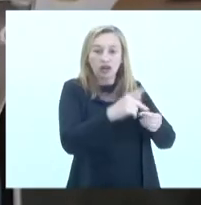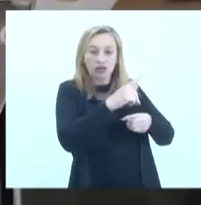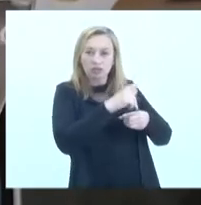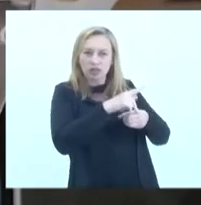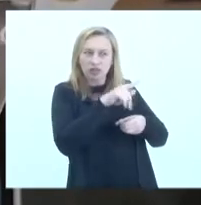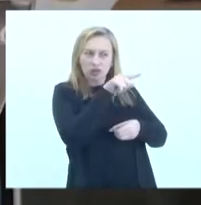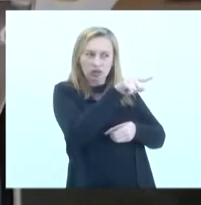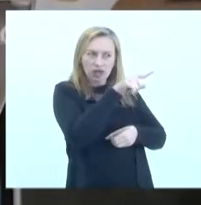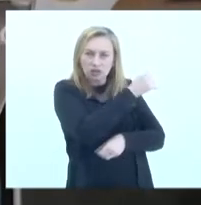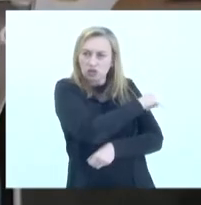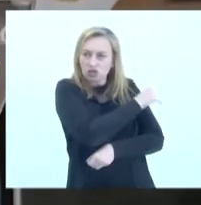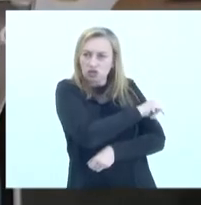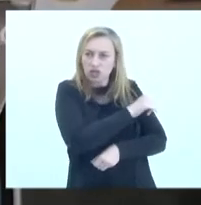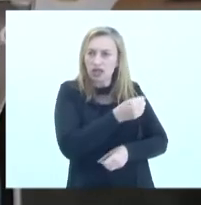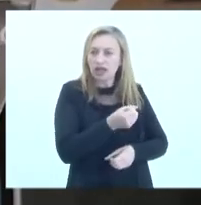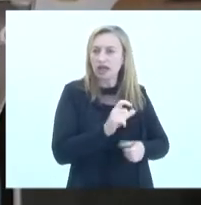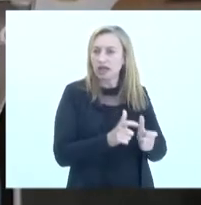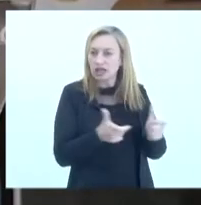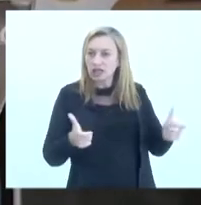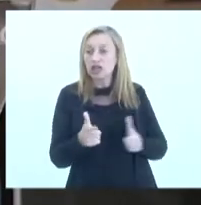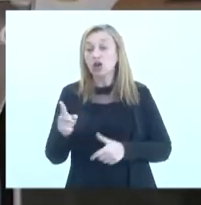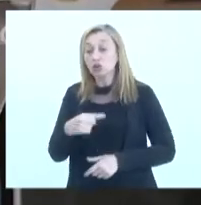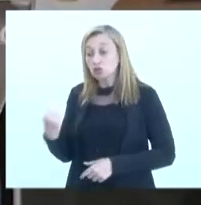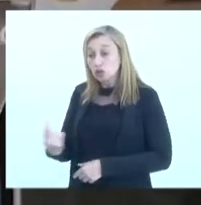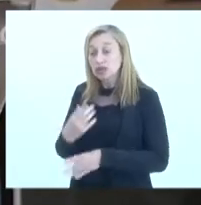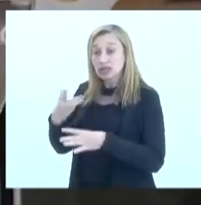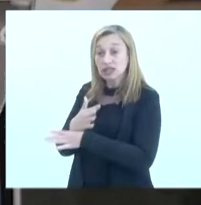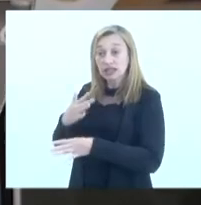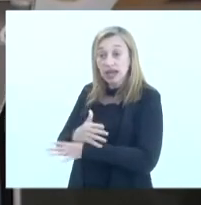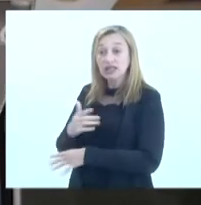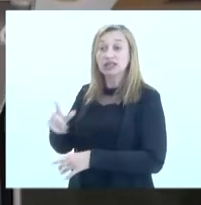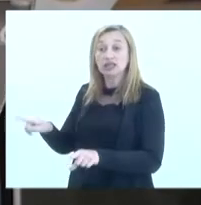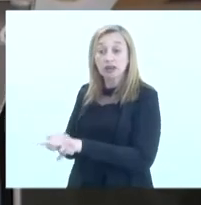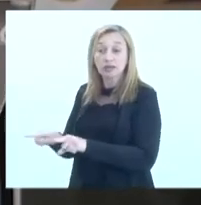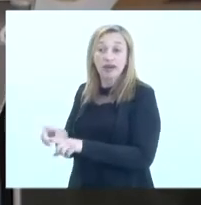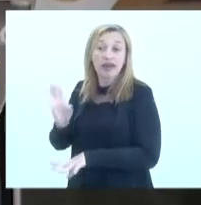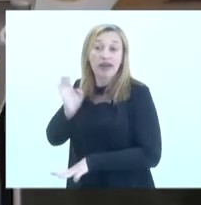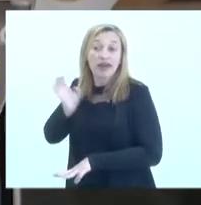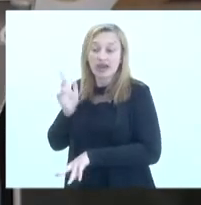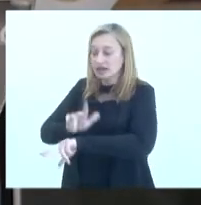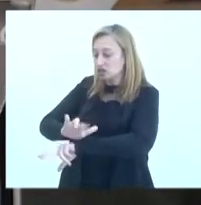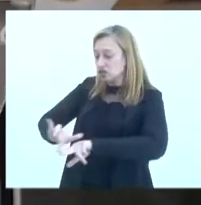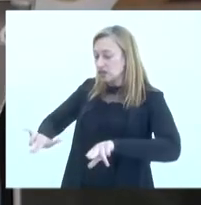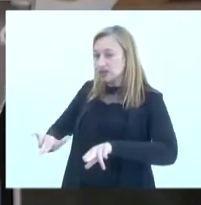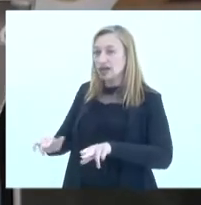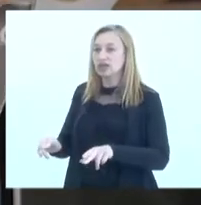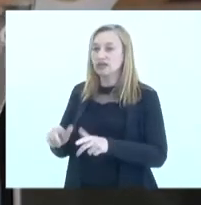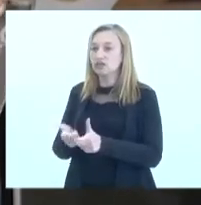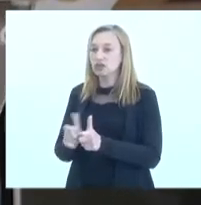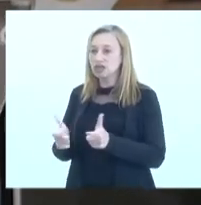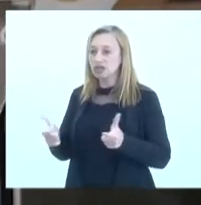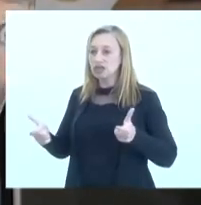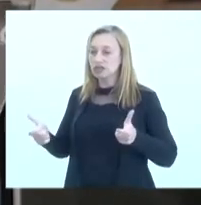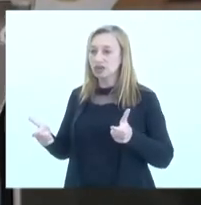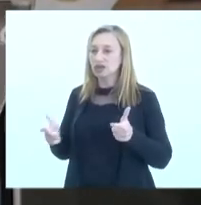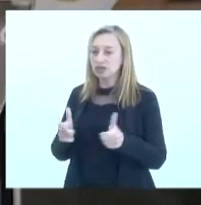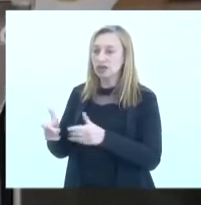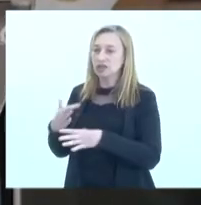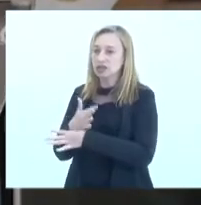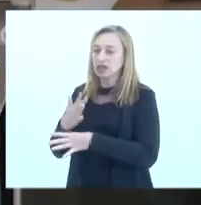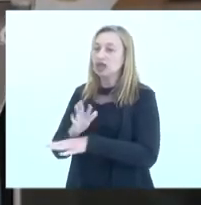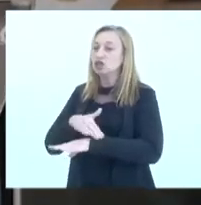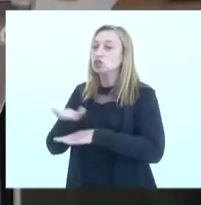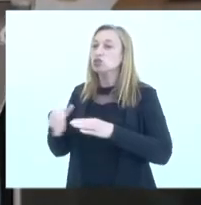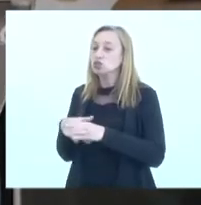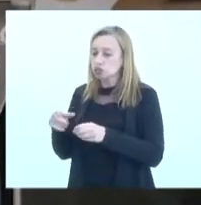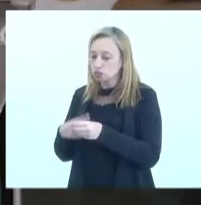recurso é muito grande, a nossa região é muito rica e diversa. Essa diversidade faz o crescimento dessa região, de todos esses municípios que estão